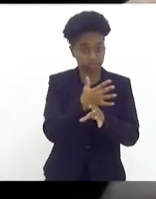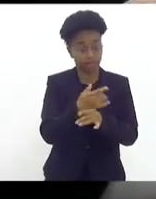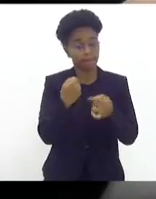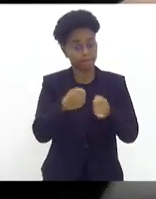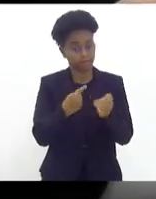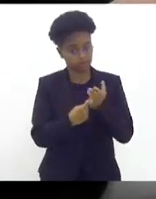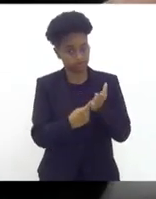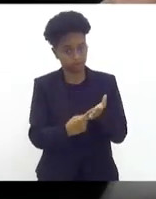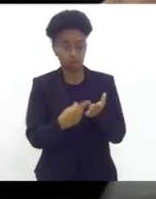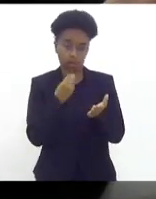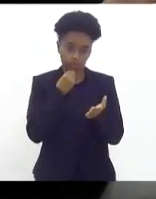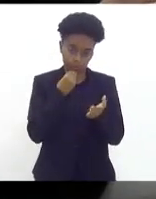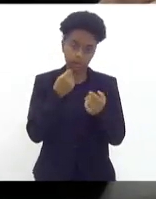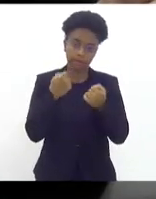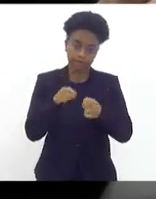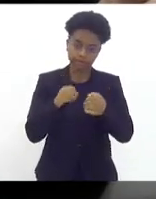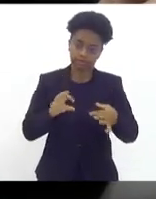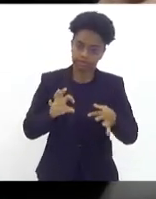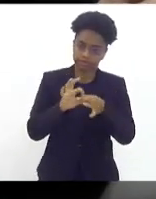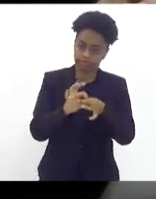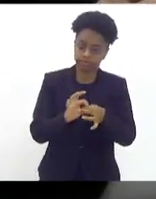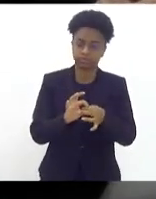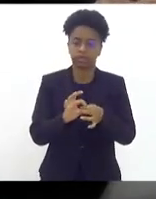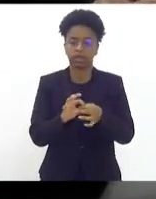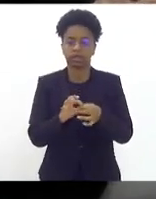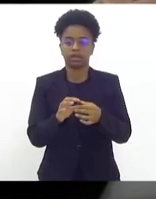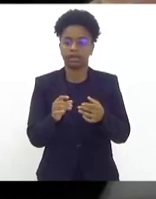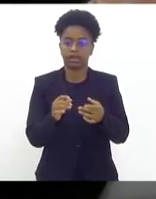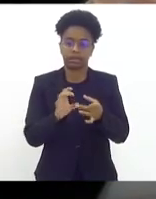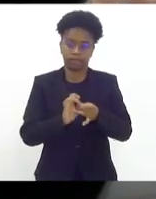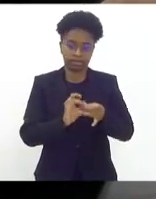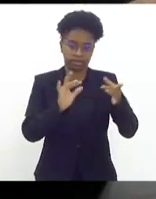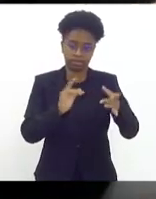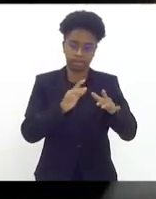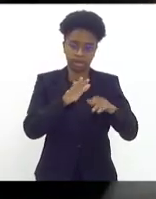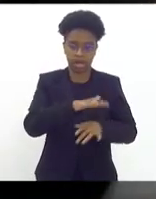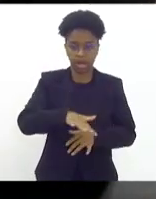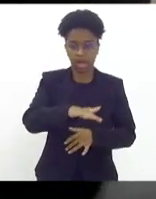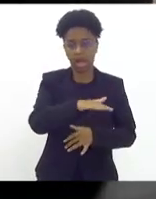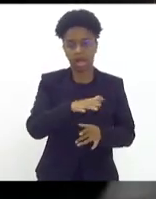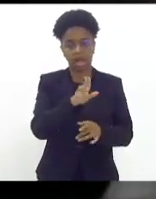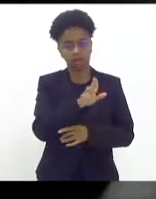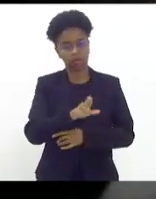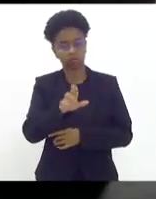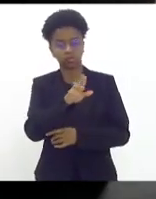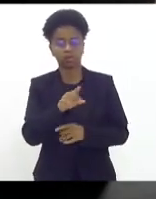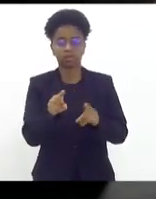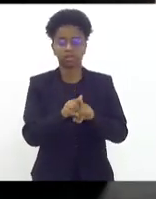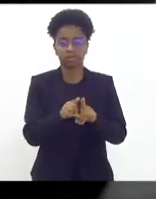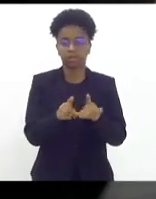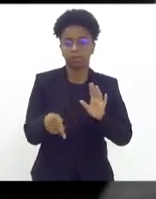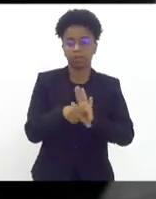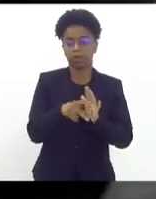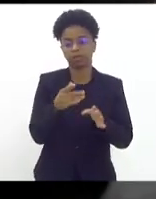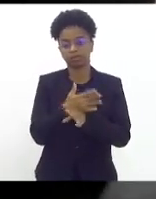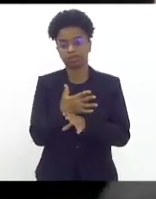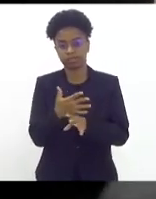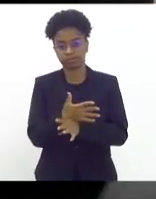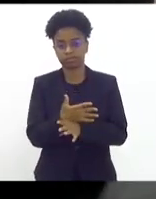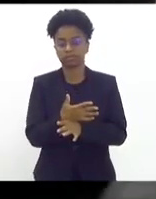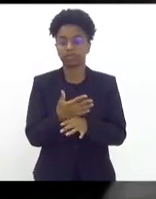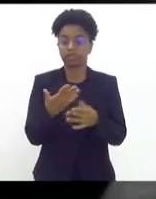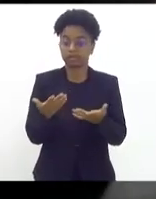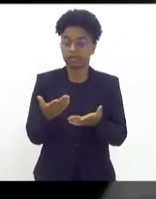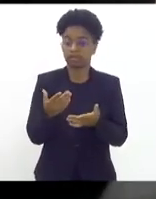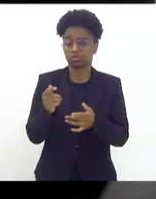é? Porque aí teria uma parceria na cessão de um terreno, não é? de propriedade do município, para que o Estado entre